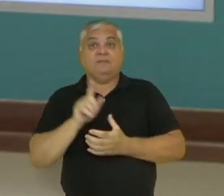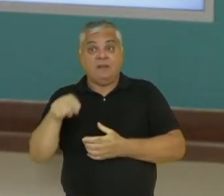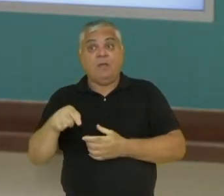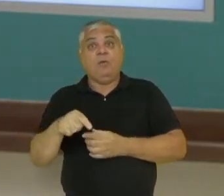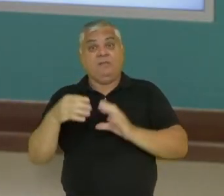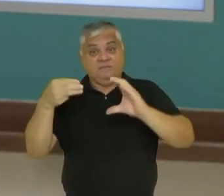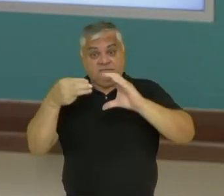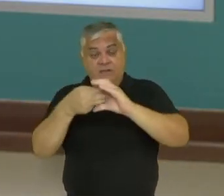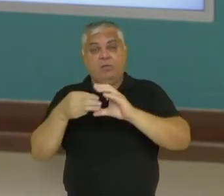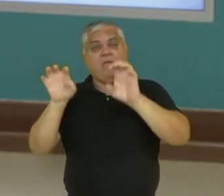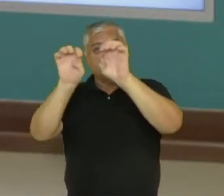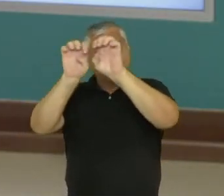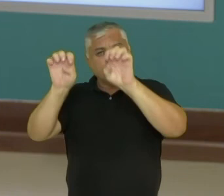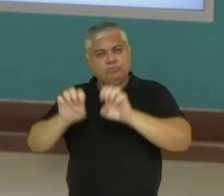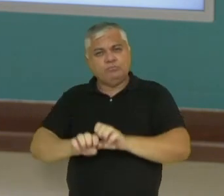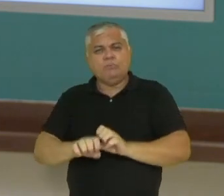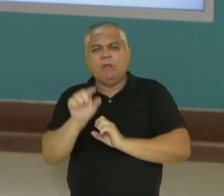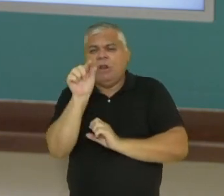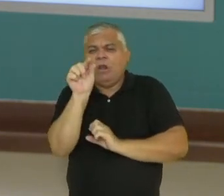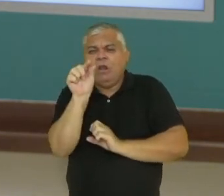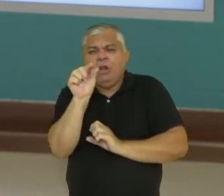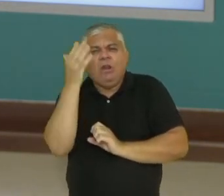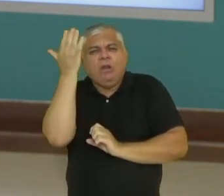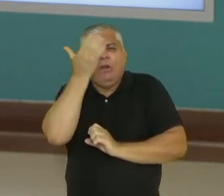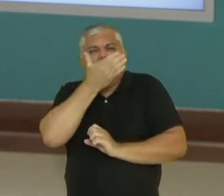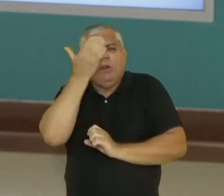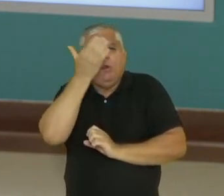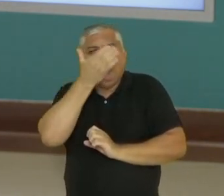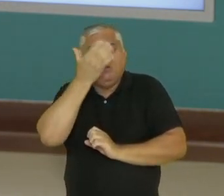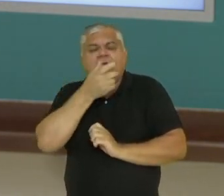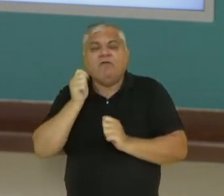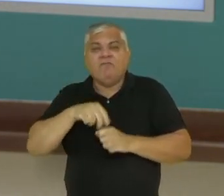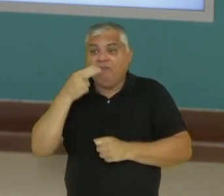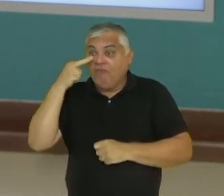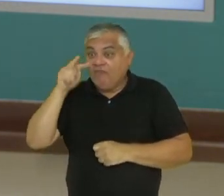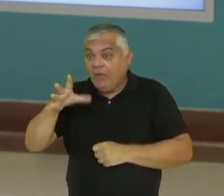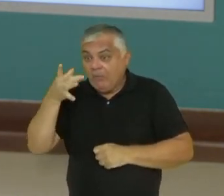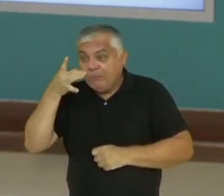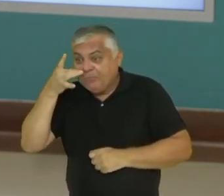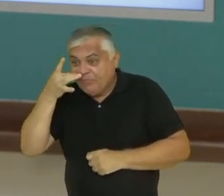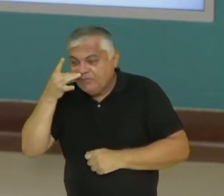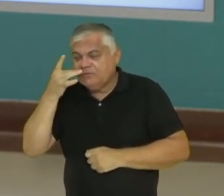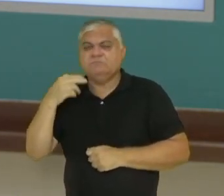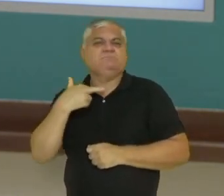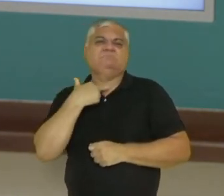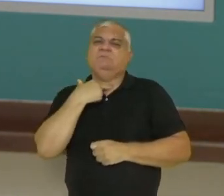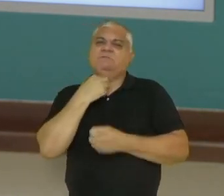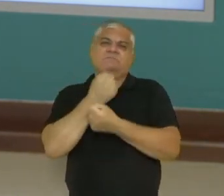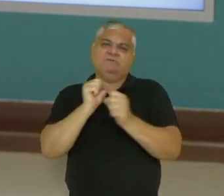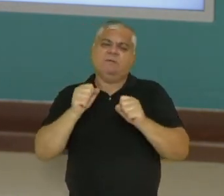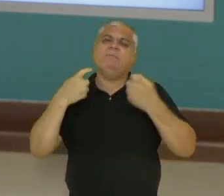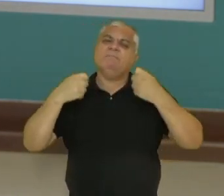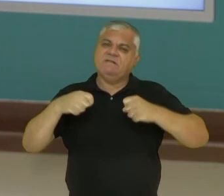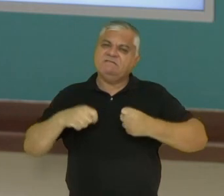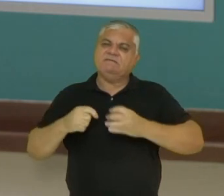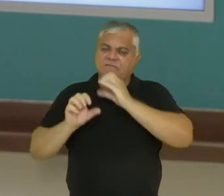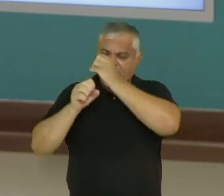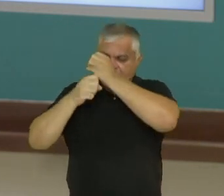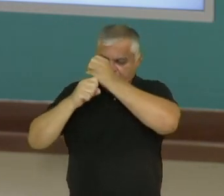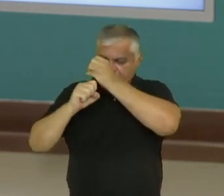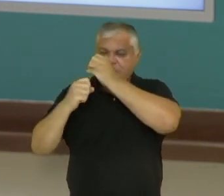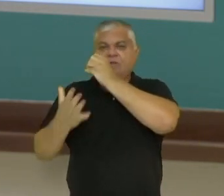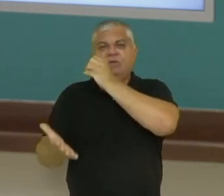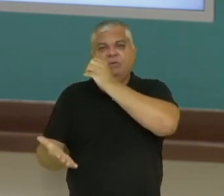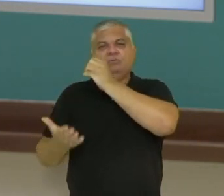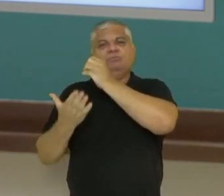estruturas microscópicas, muito pequenas, que não podem ser vistas o quê? A olho nu. Precisa da presença de um